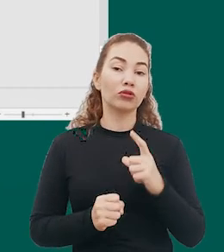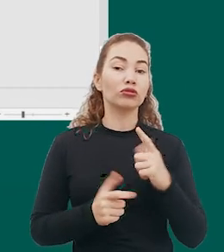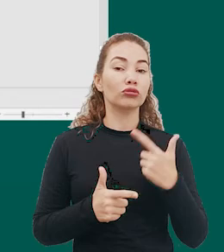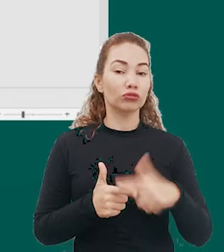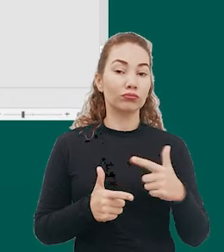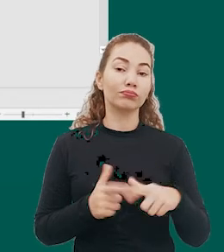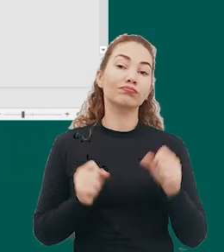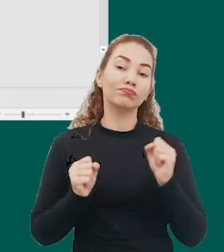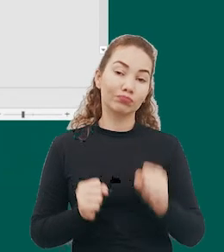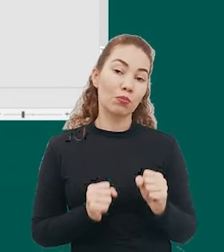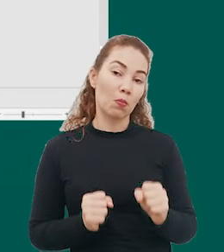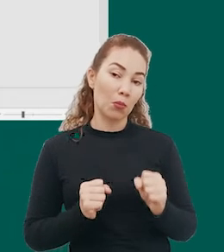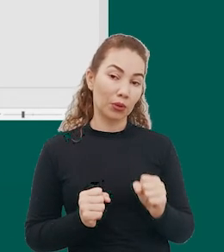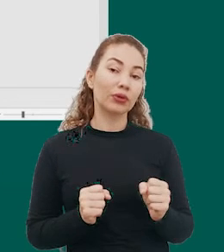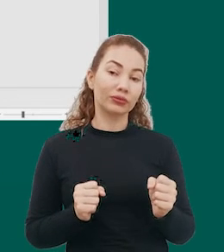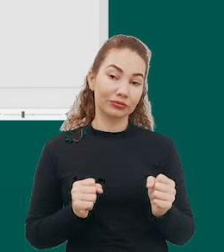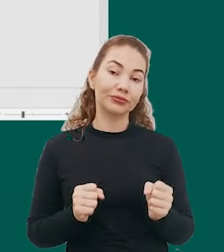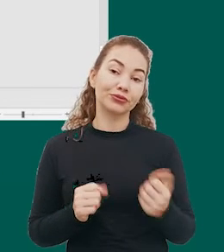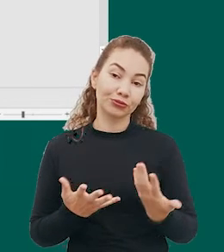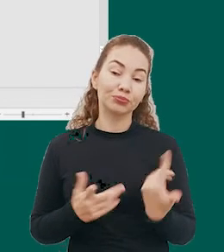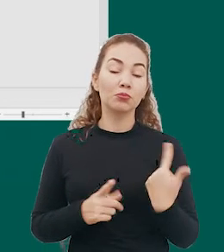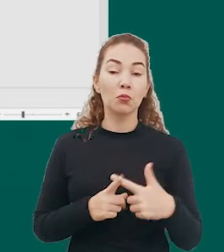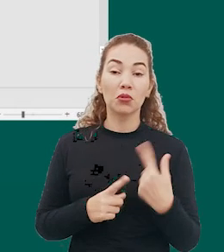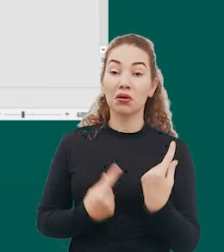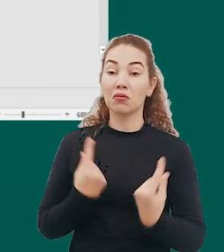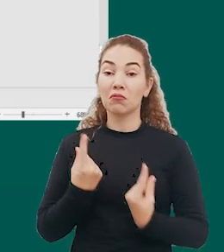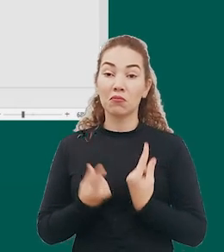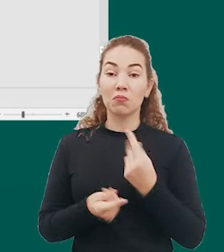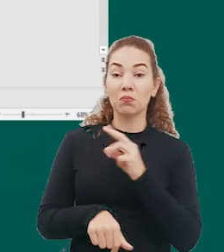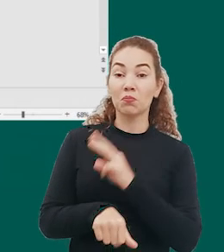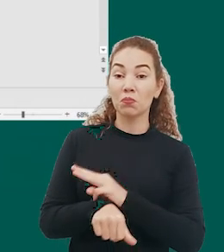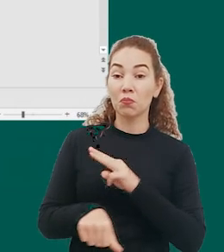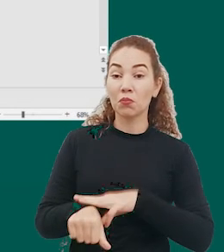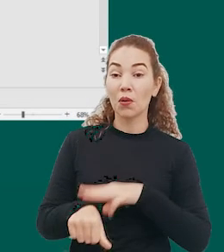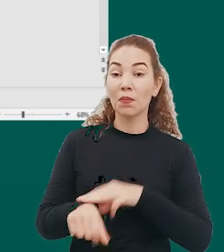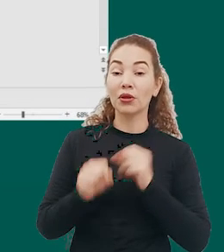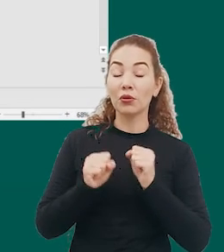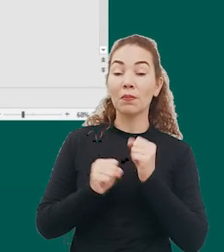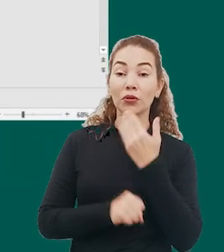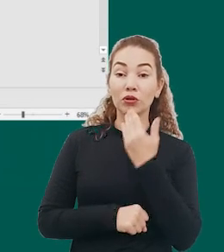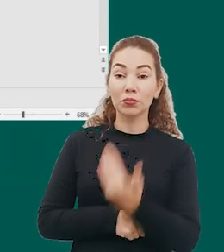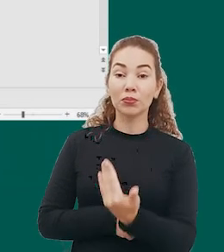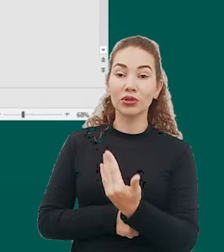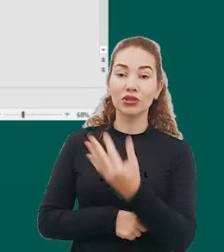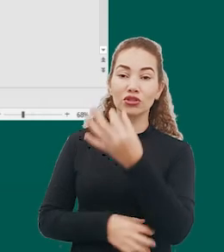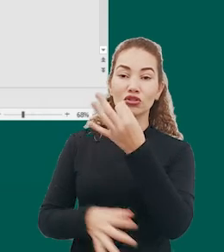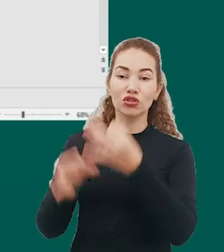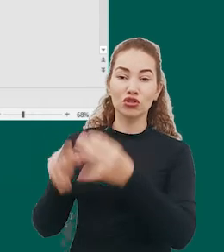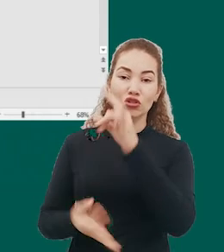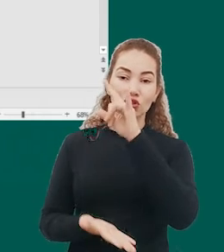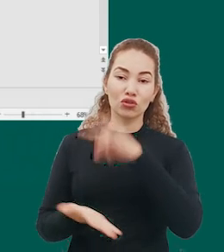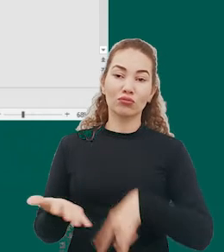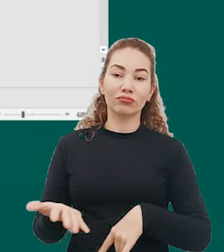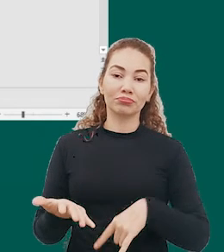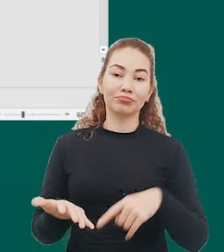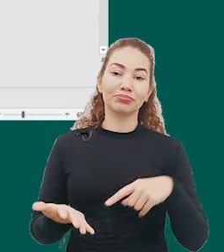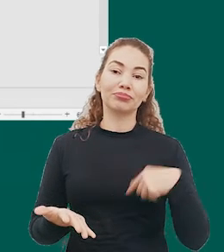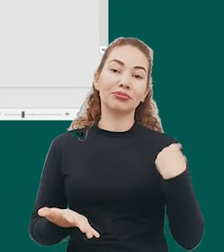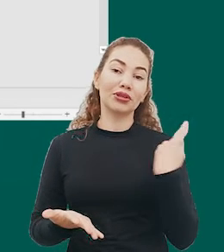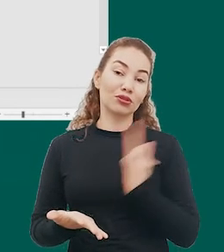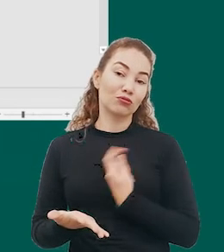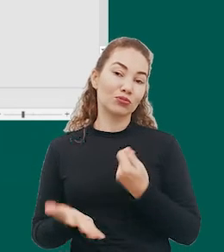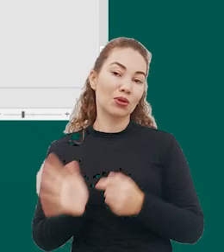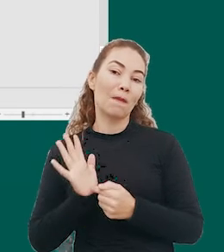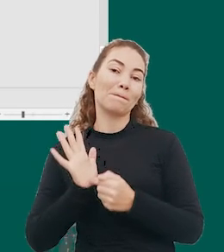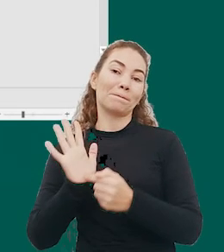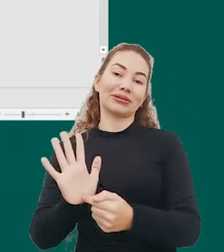problema? Pode vir, certo? Porque em algum momento pode ser solicitada essa guarda judicial. E nós temos que apresentar